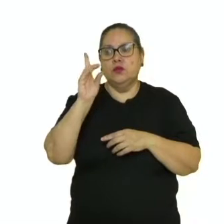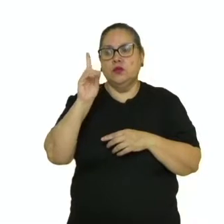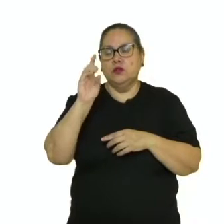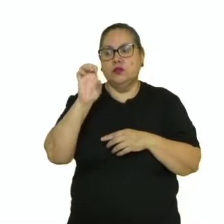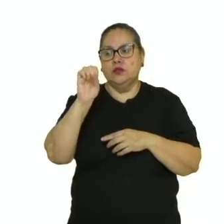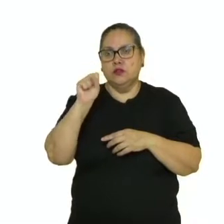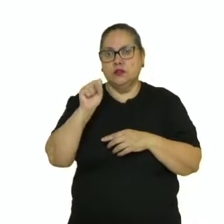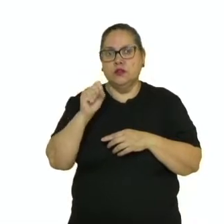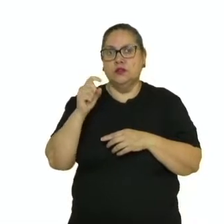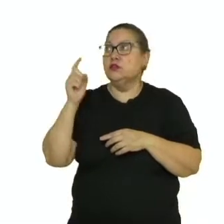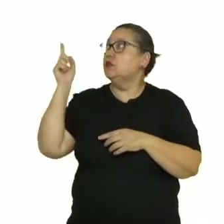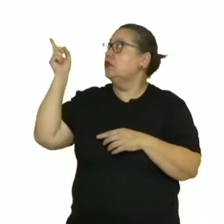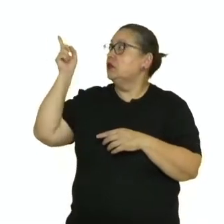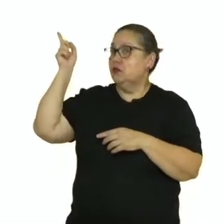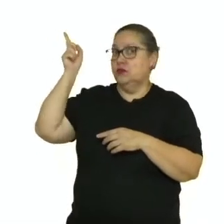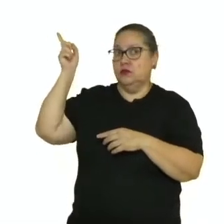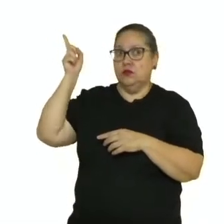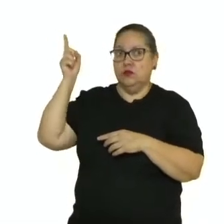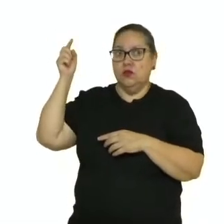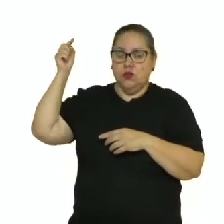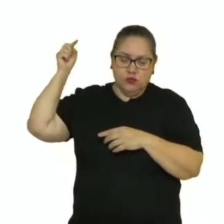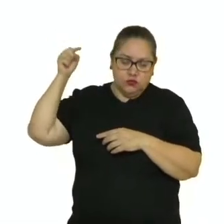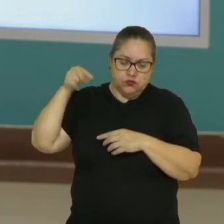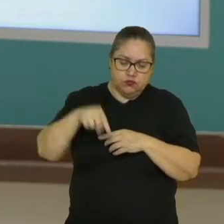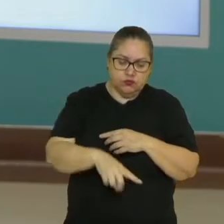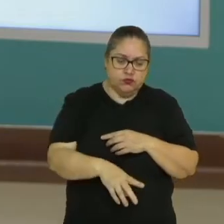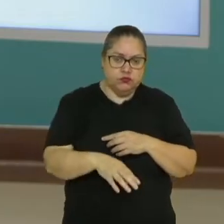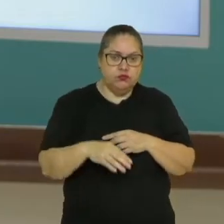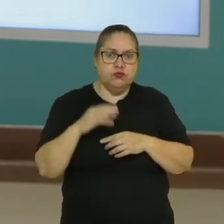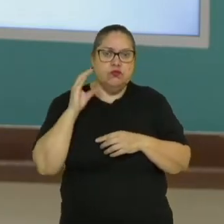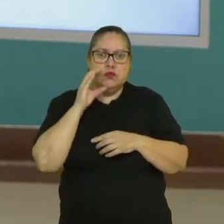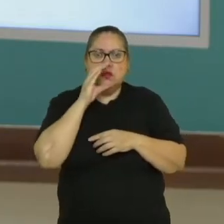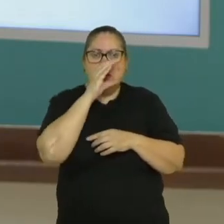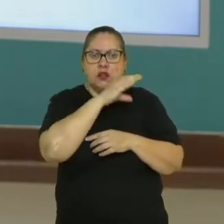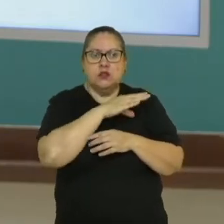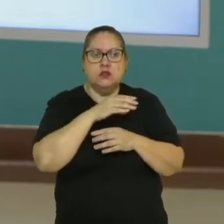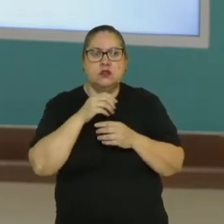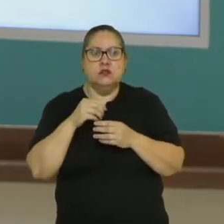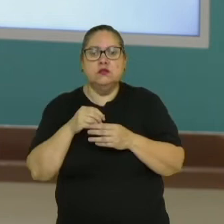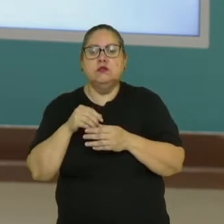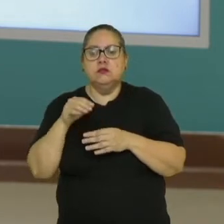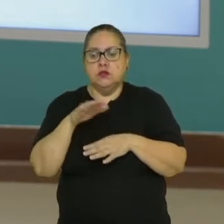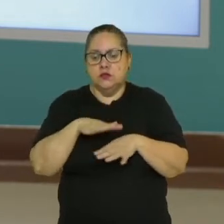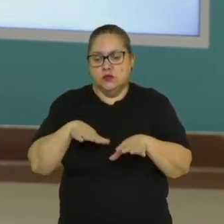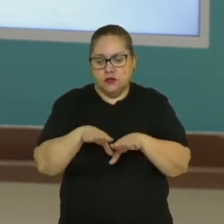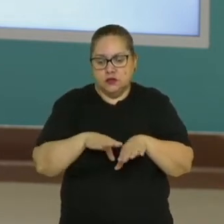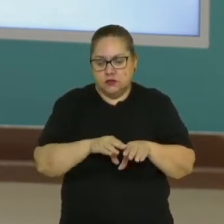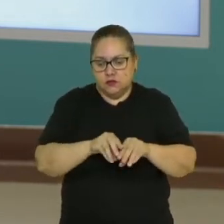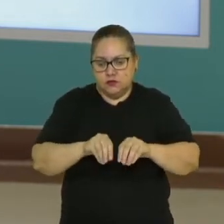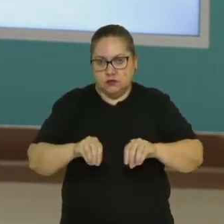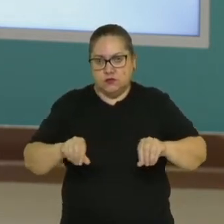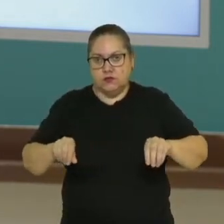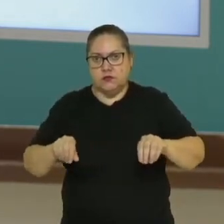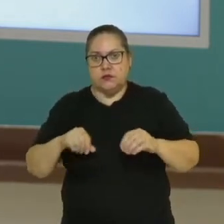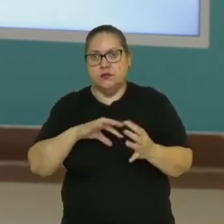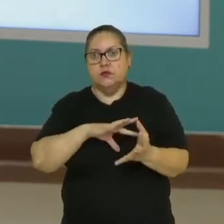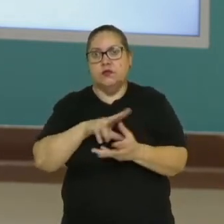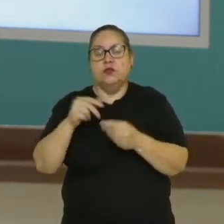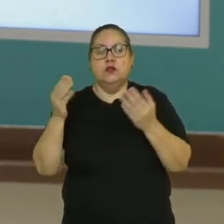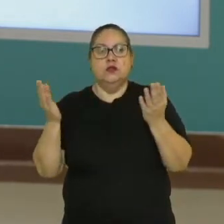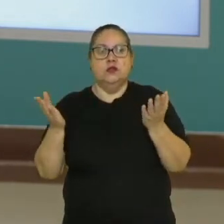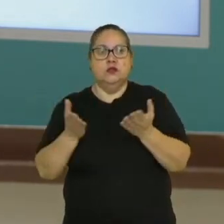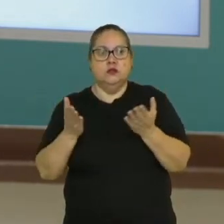iam adentrando a nossa atmosfera primitiva e chegando até a superfície do nosso planeta.